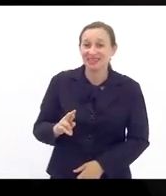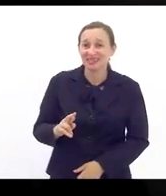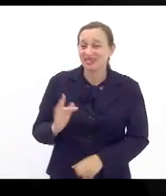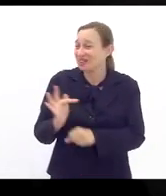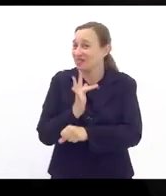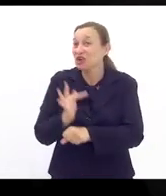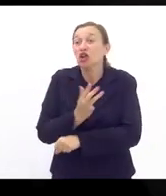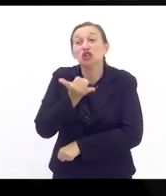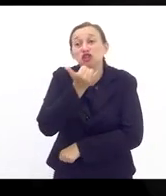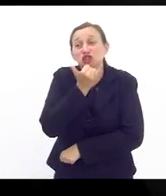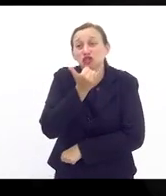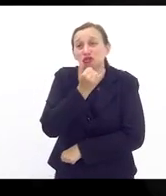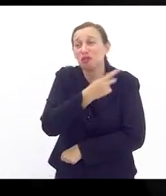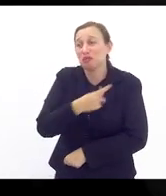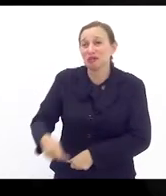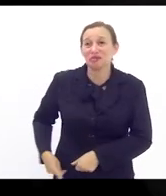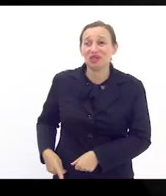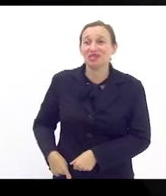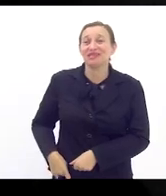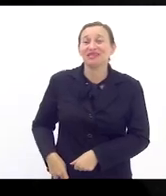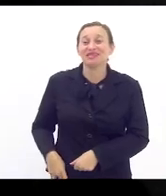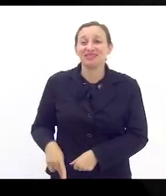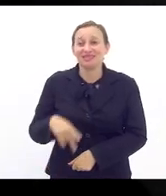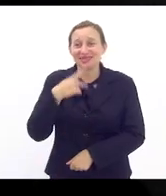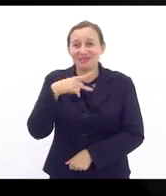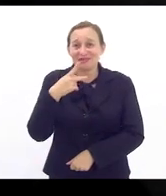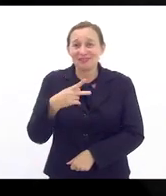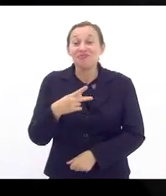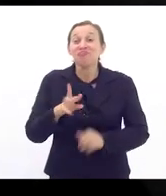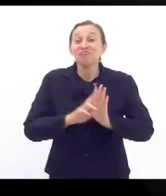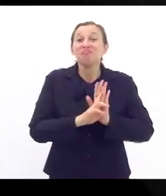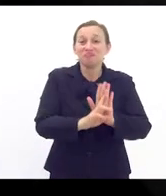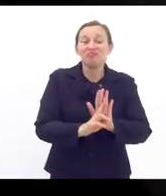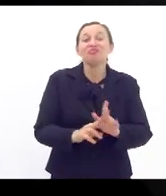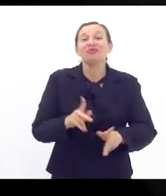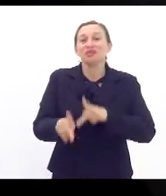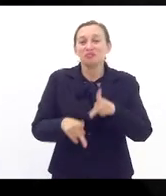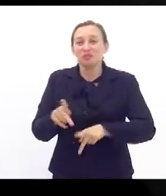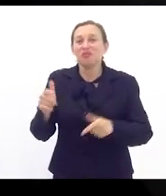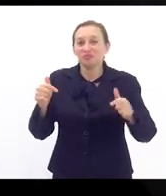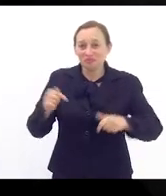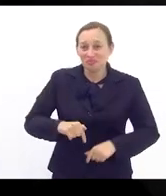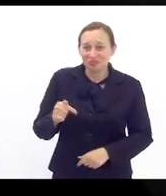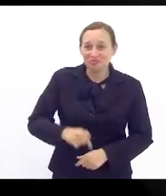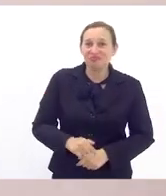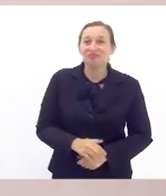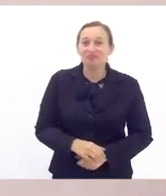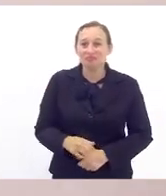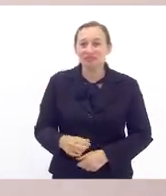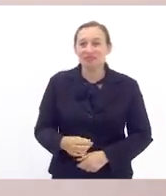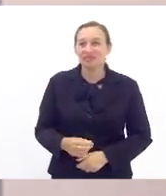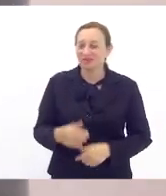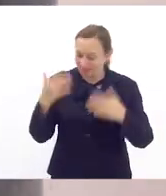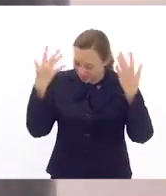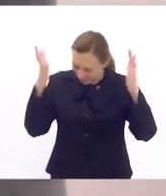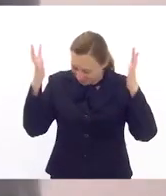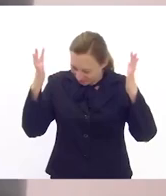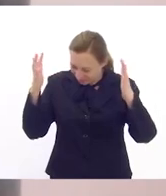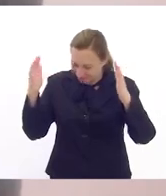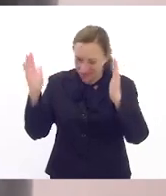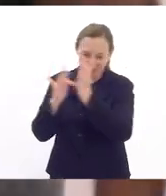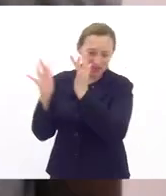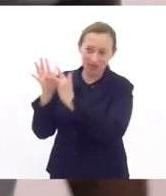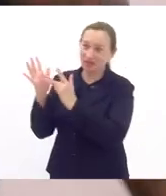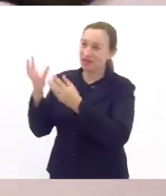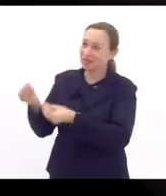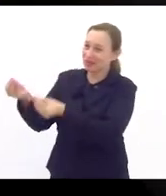desculpa meu Presidente é só um desabafo tô representado pela comunidade aqui e é isso aí é uma salva de palmas para Jesus que